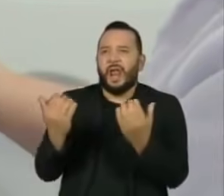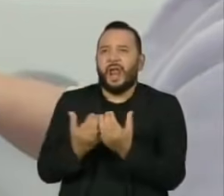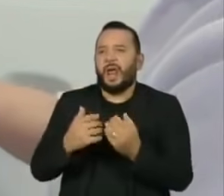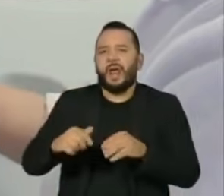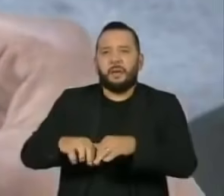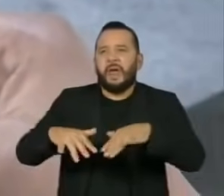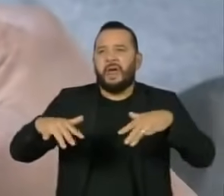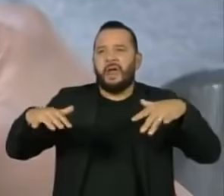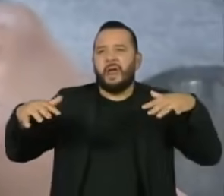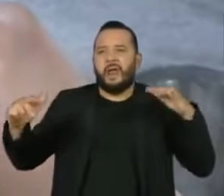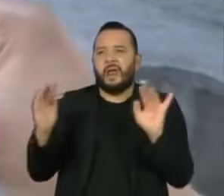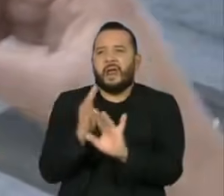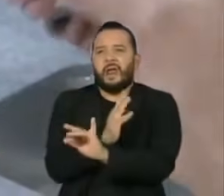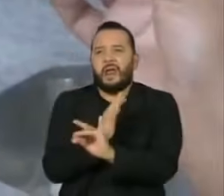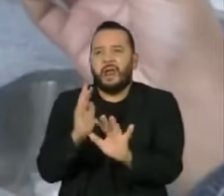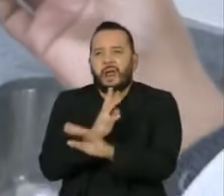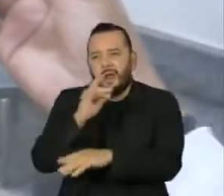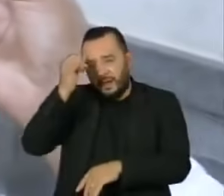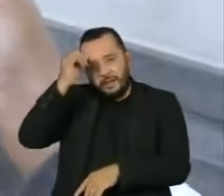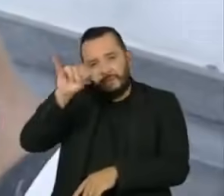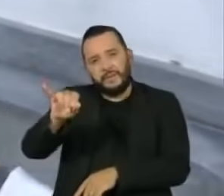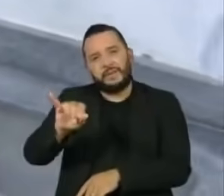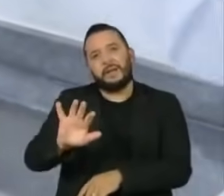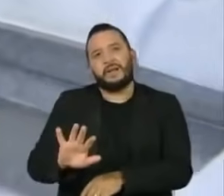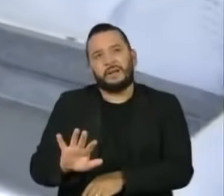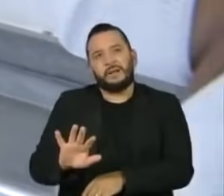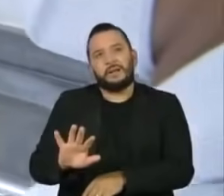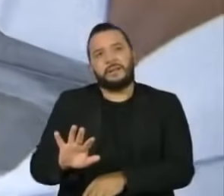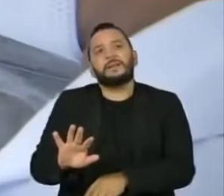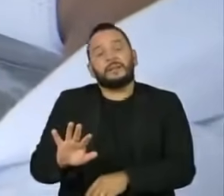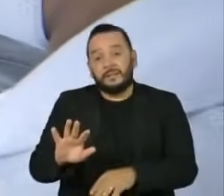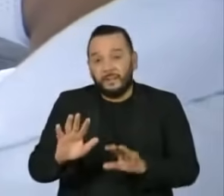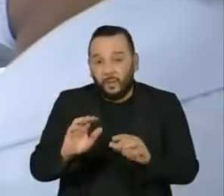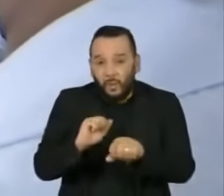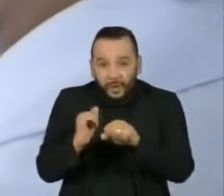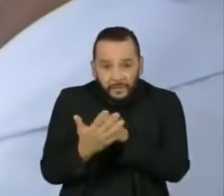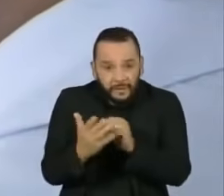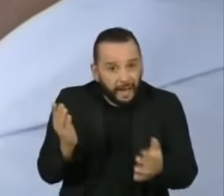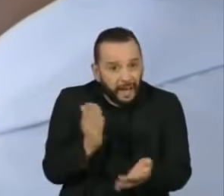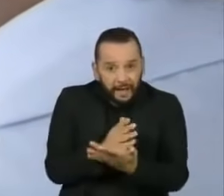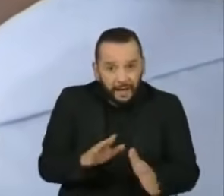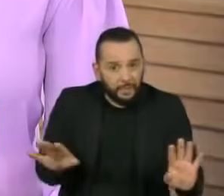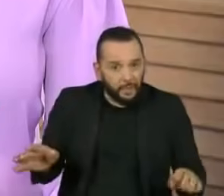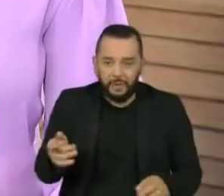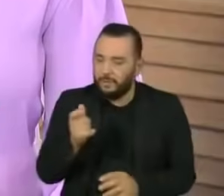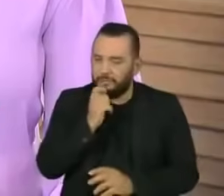não terminou. Temos que ter ainda um pouco de respeito pelo vírus.